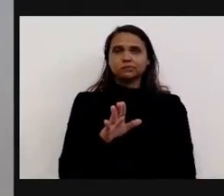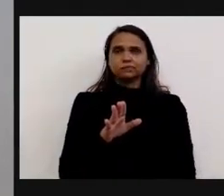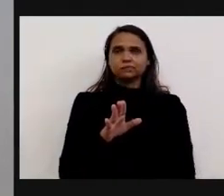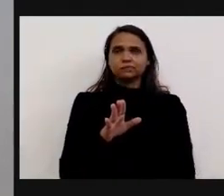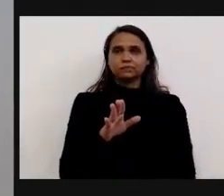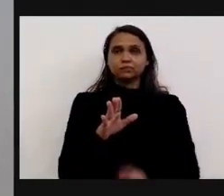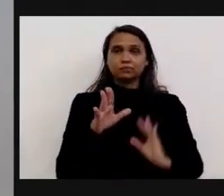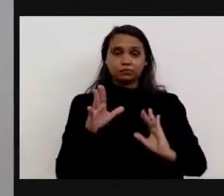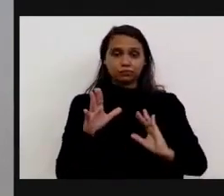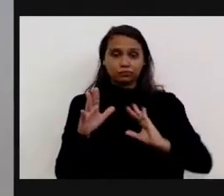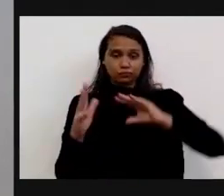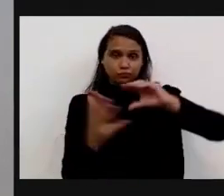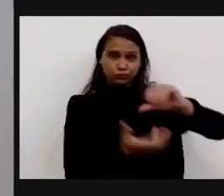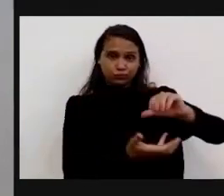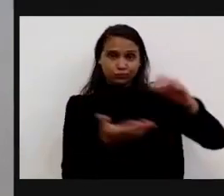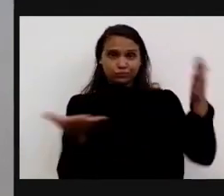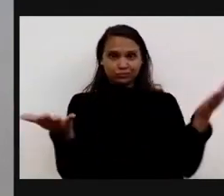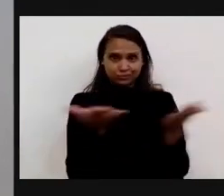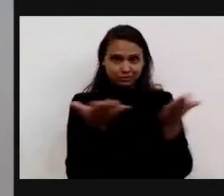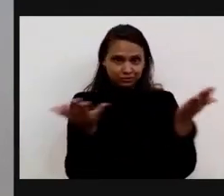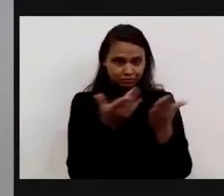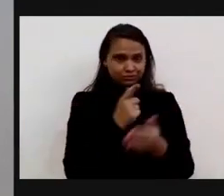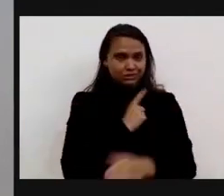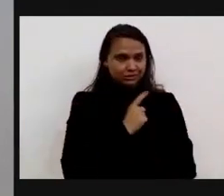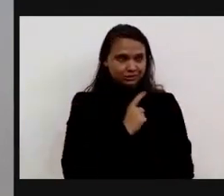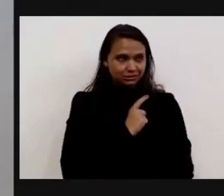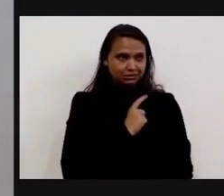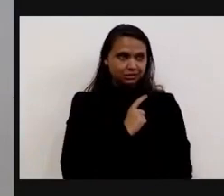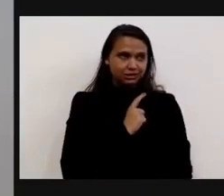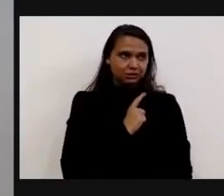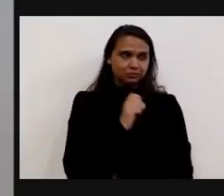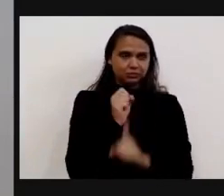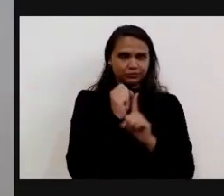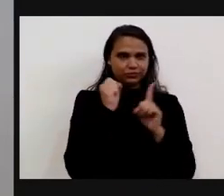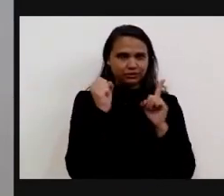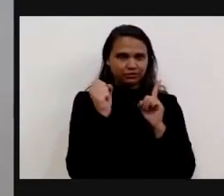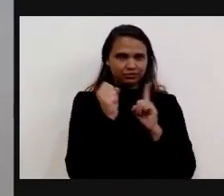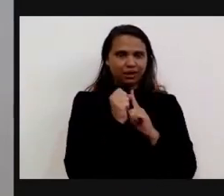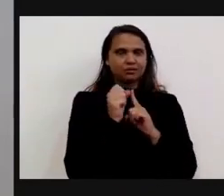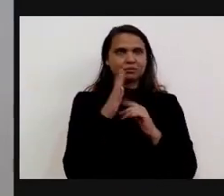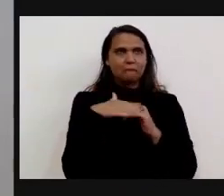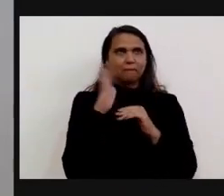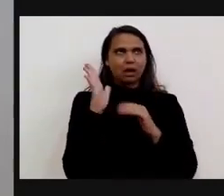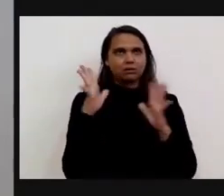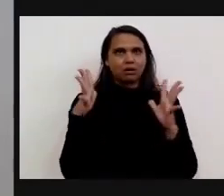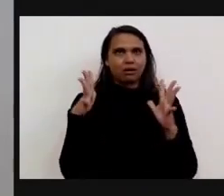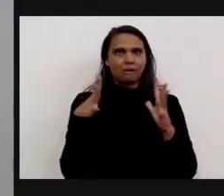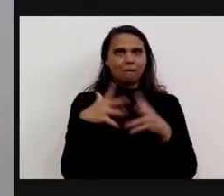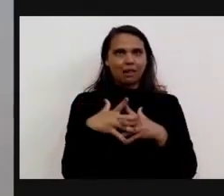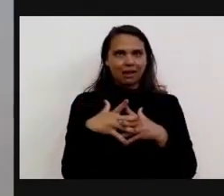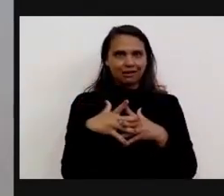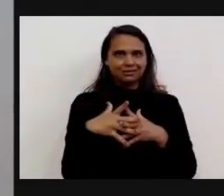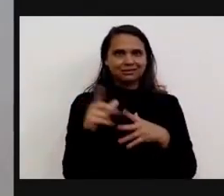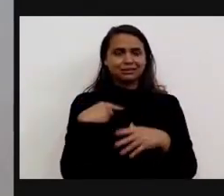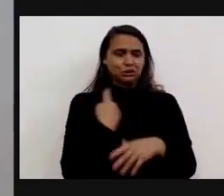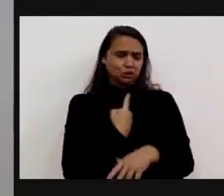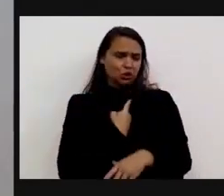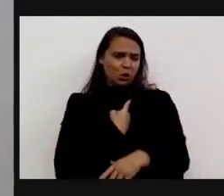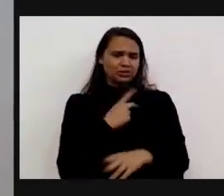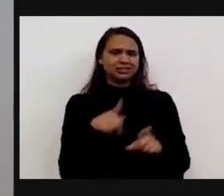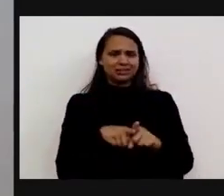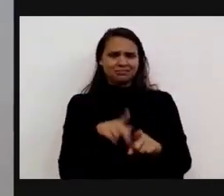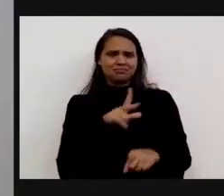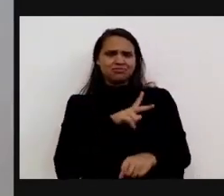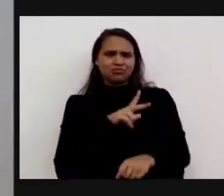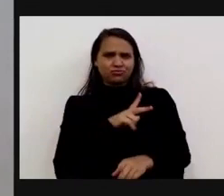no mundo de hoje né que nós temos aí uma sociedade muito mais complexa e a nossa complexidade também